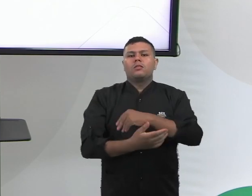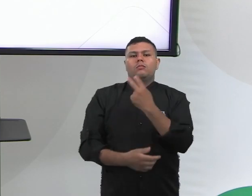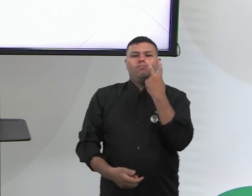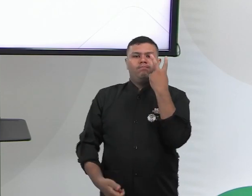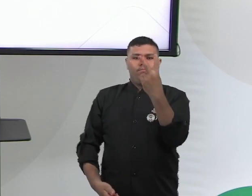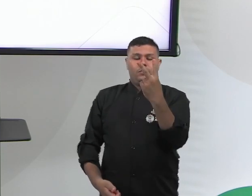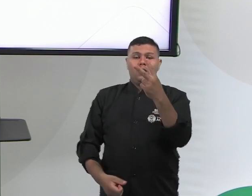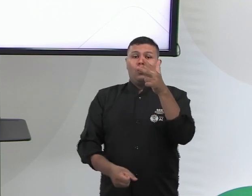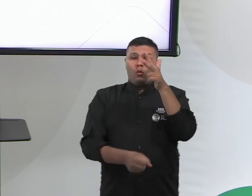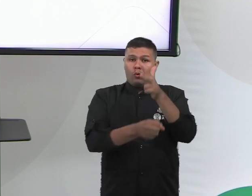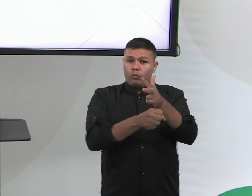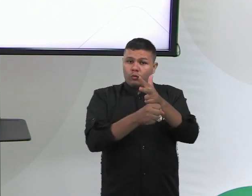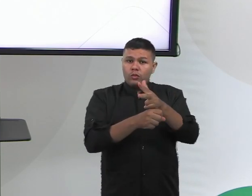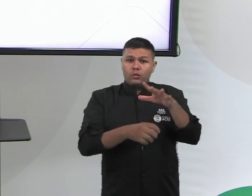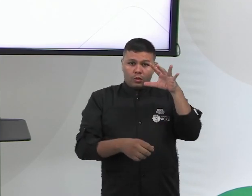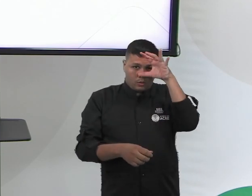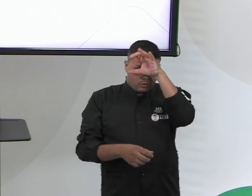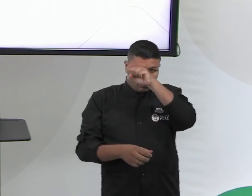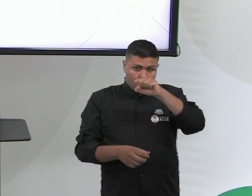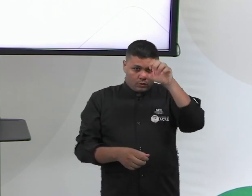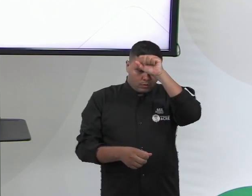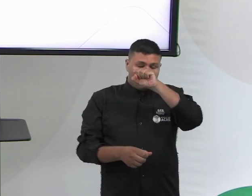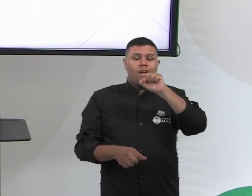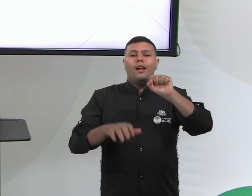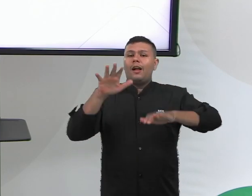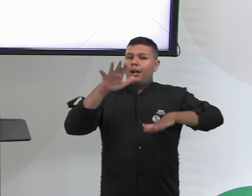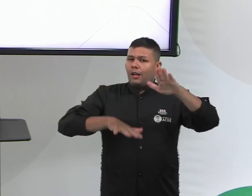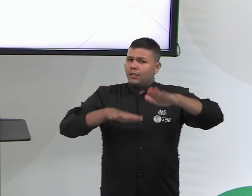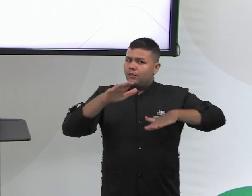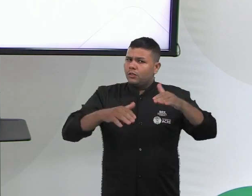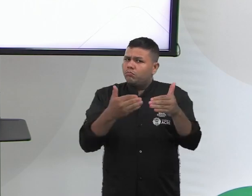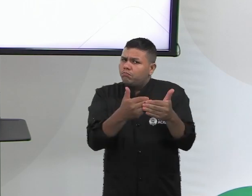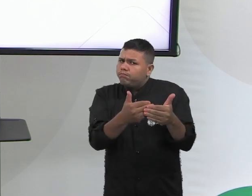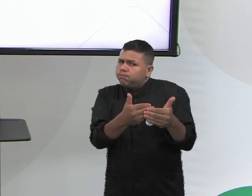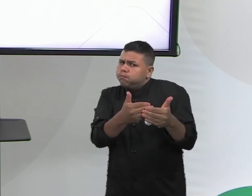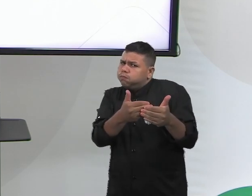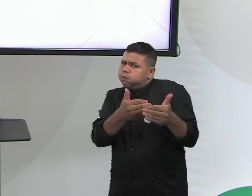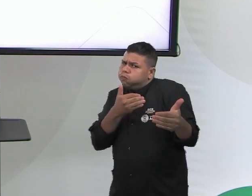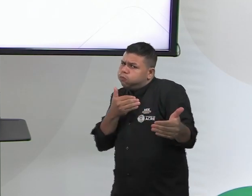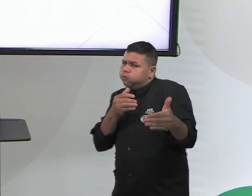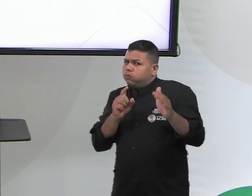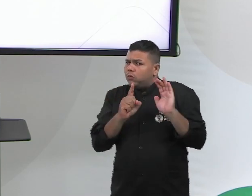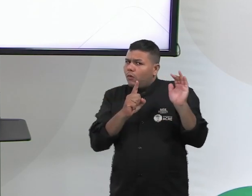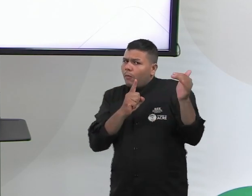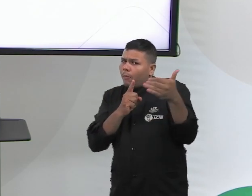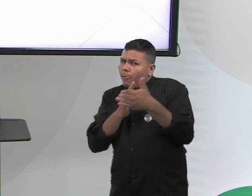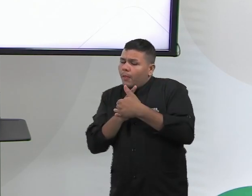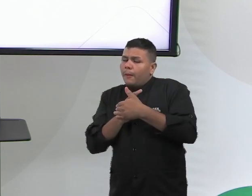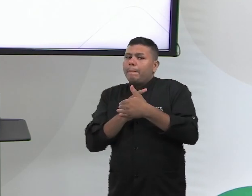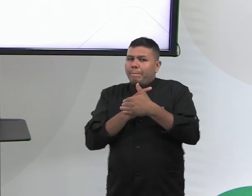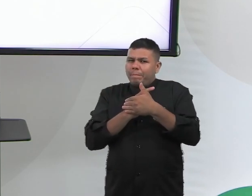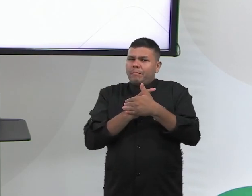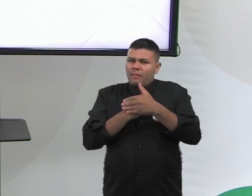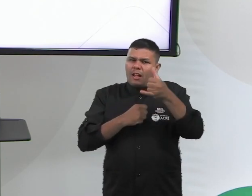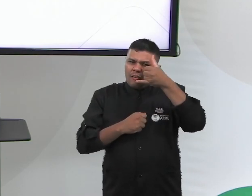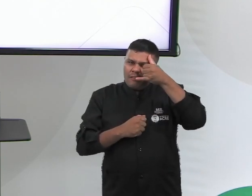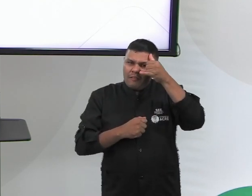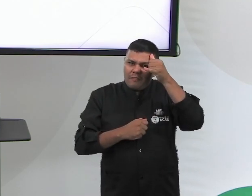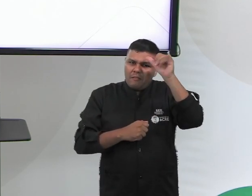que nós, às vezes, é necessário recuar, para evitar uma guerra, evitar um conflito, Você não